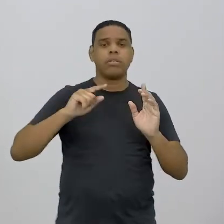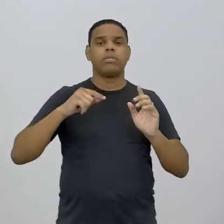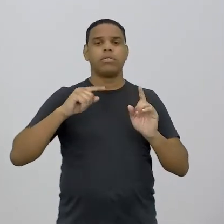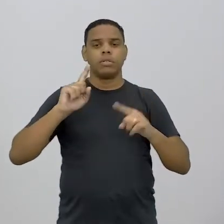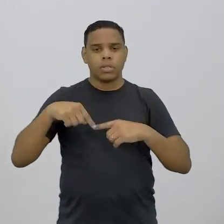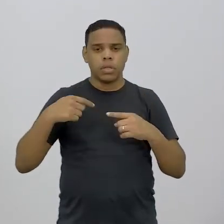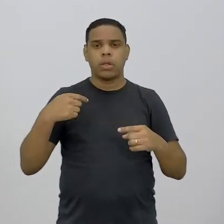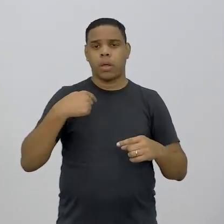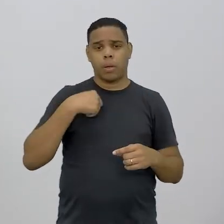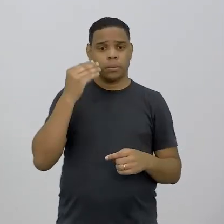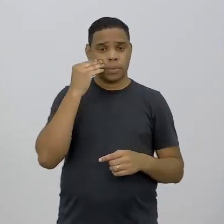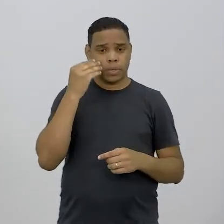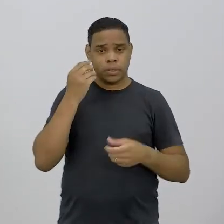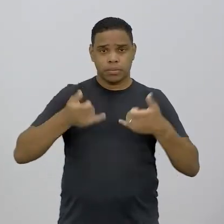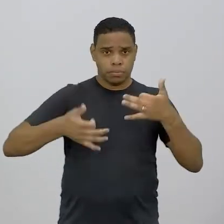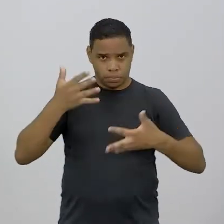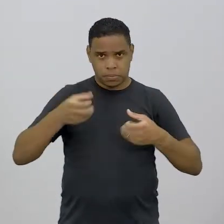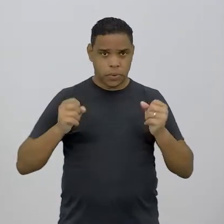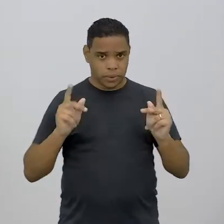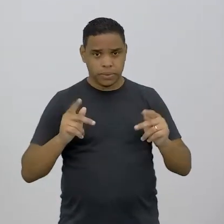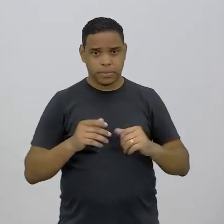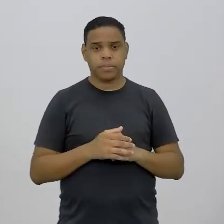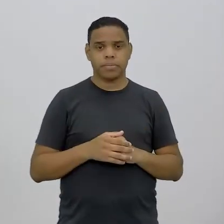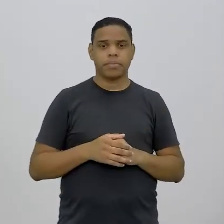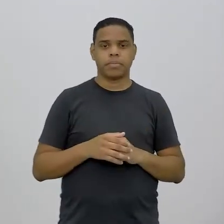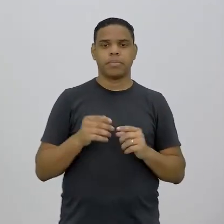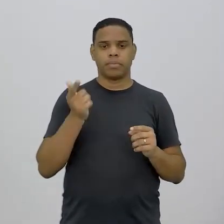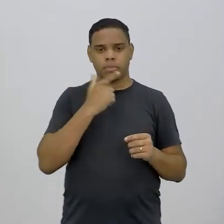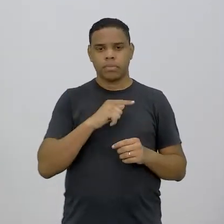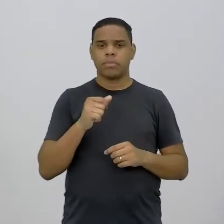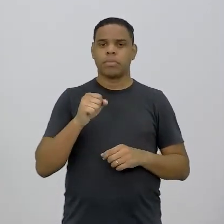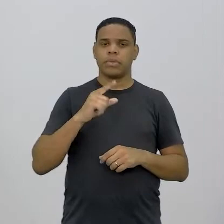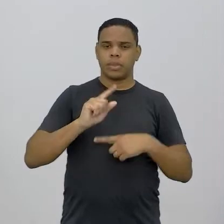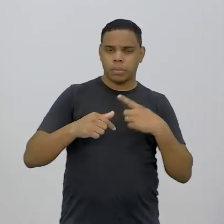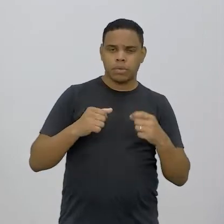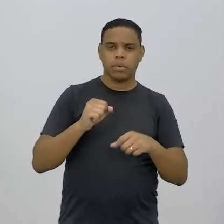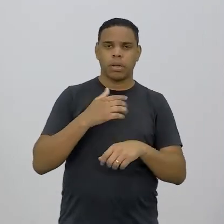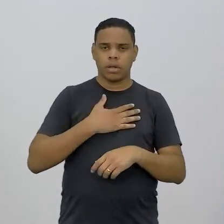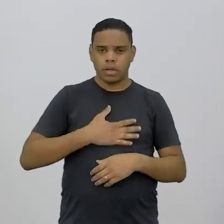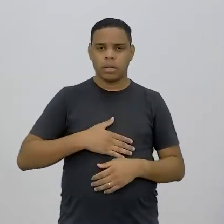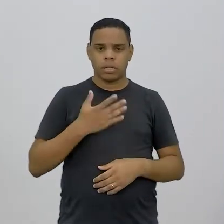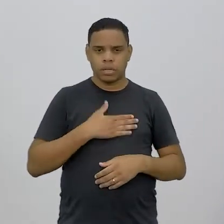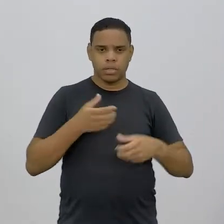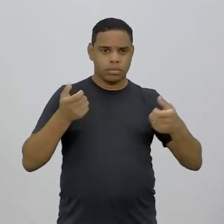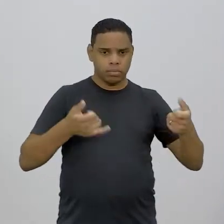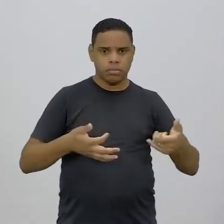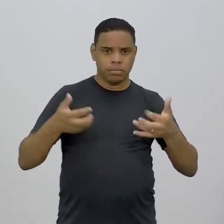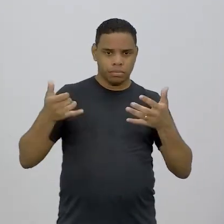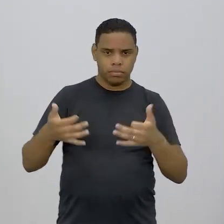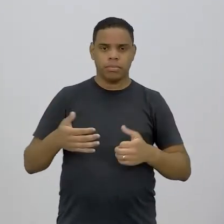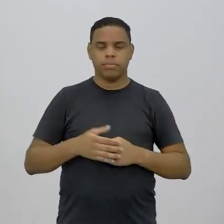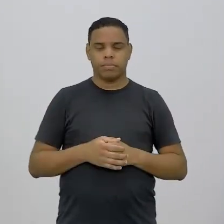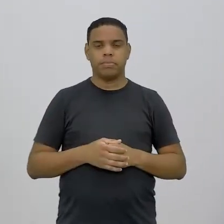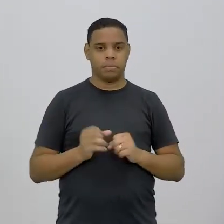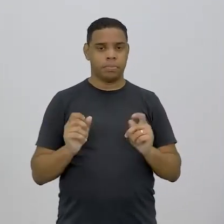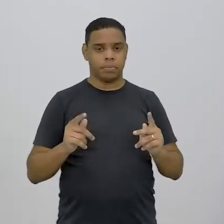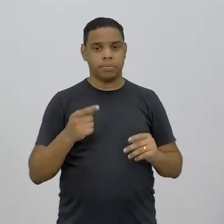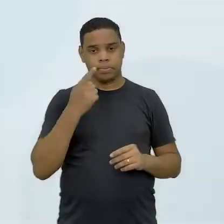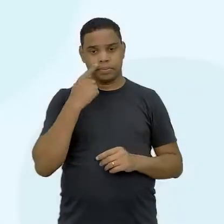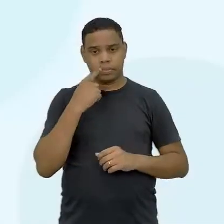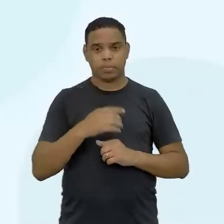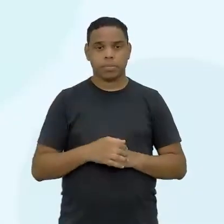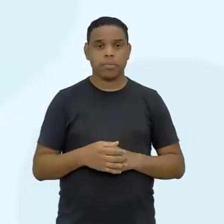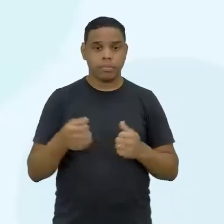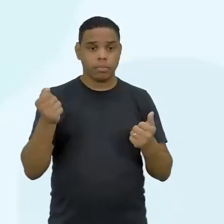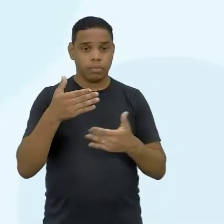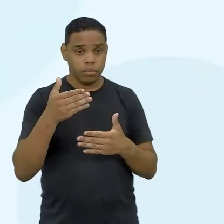tentar comentá-los, tá certo? E até para dar uma pausa um pouquinho nessas explicações que eu estou dando, beleza? Então vamos que vamos.